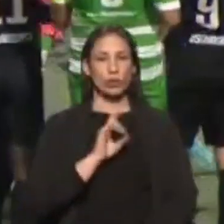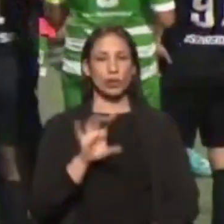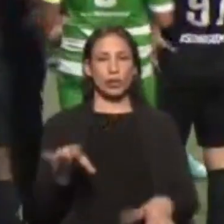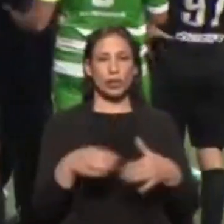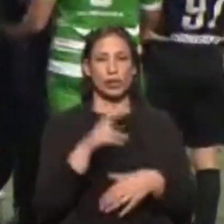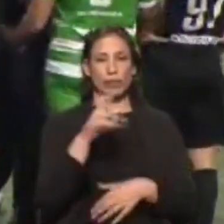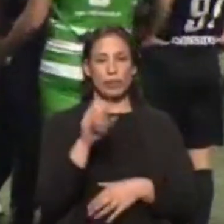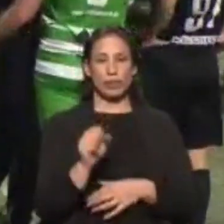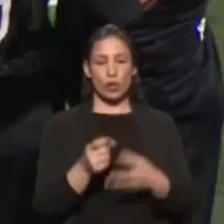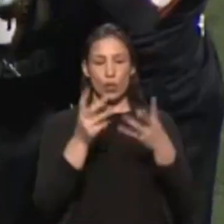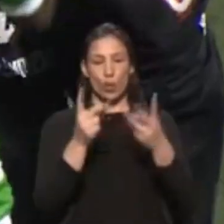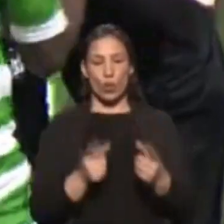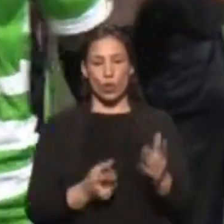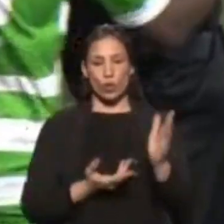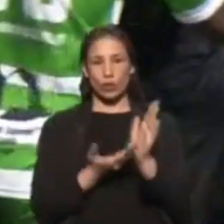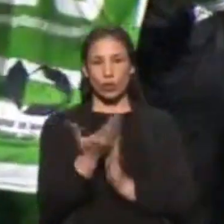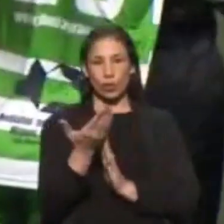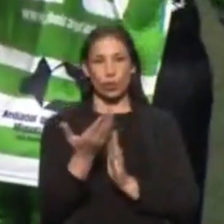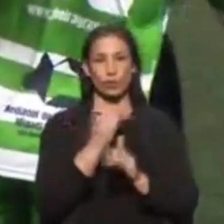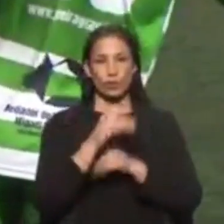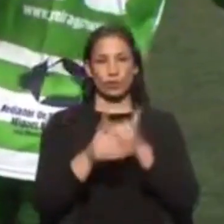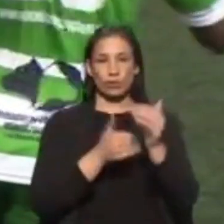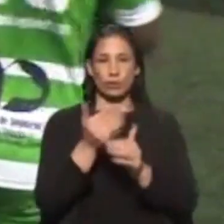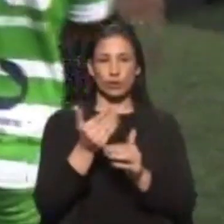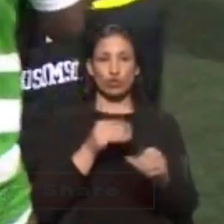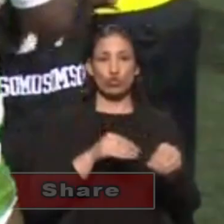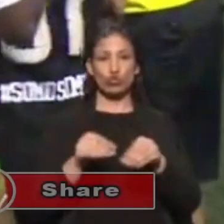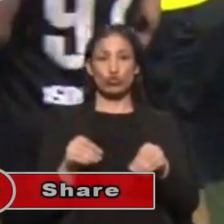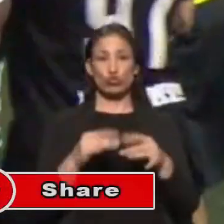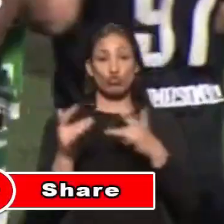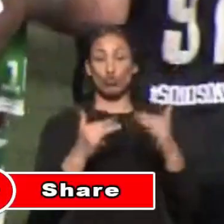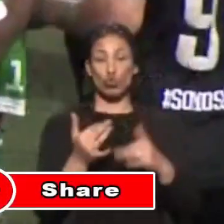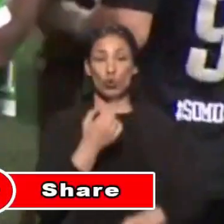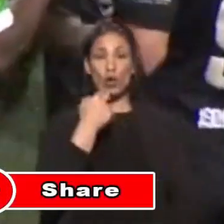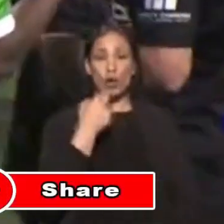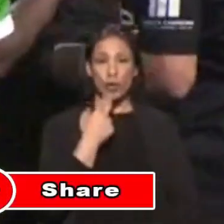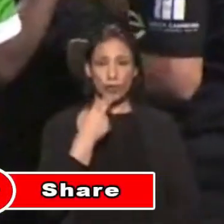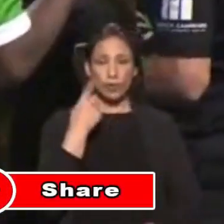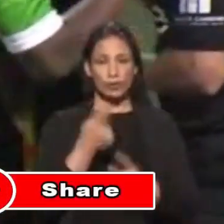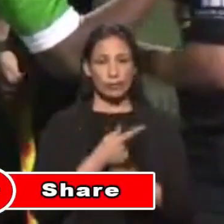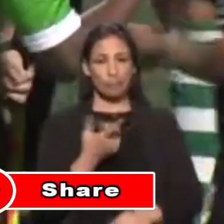nas contas pela manutenção, num jogo onde o árbitro César Andrade nem sempre esteve bem.